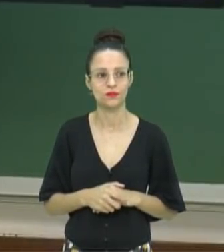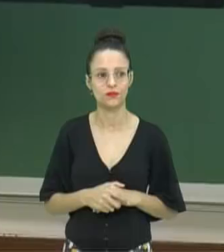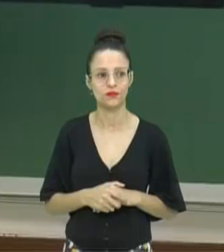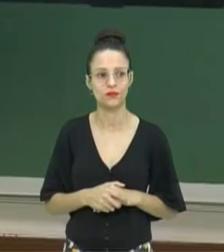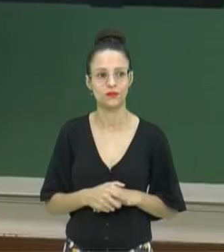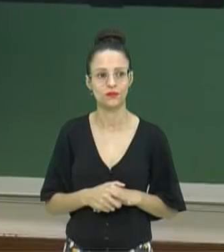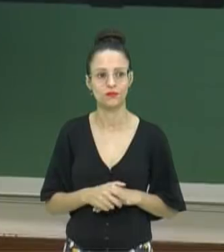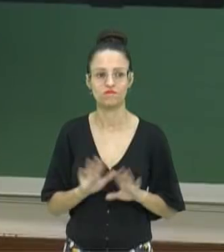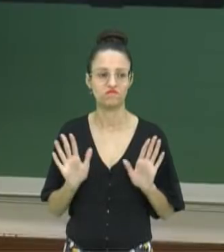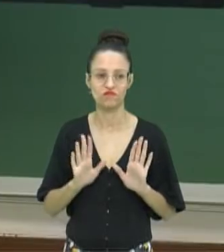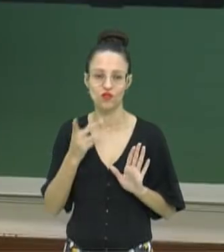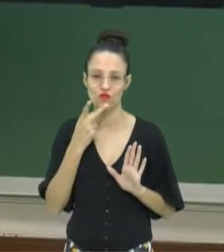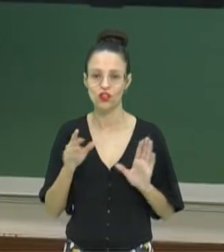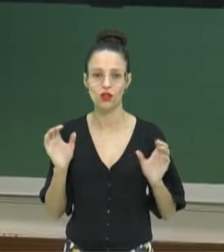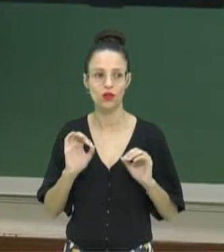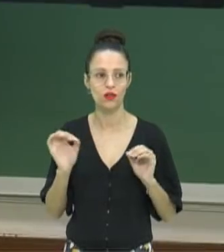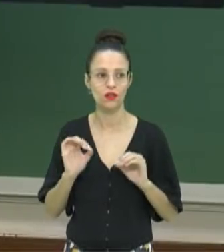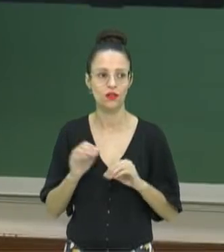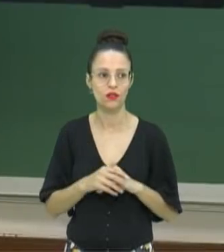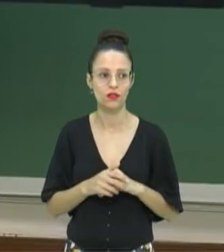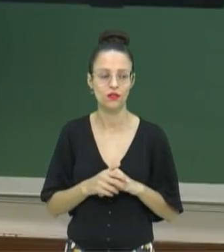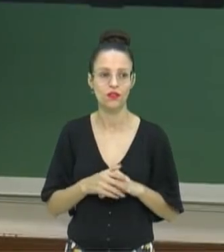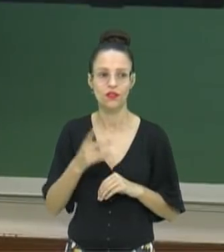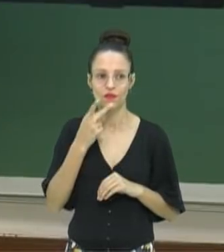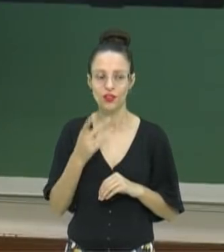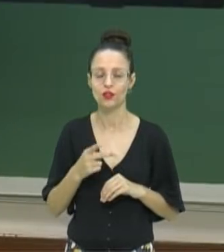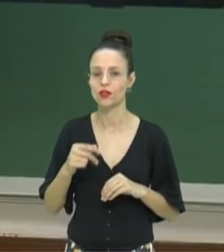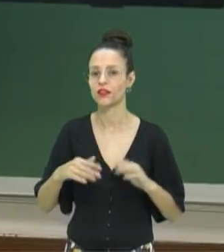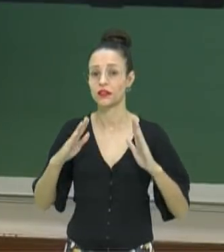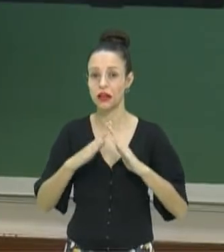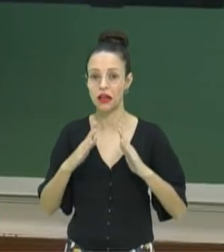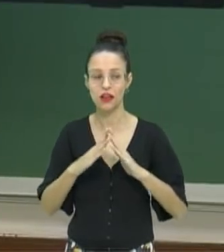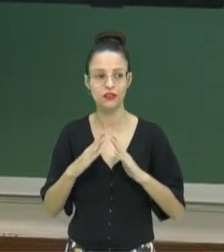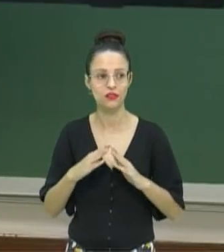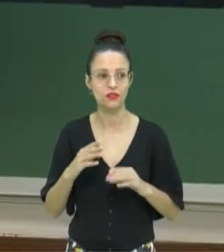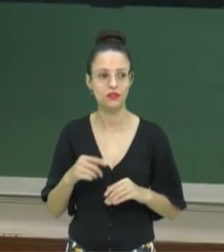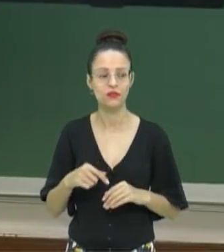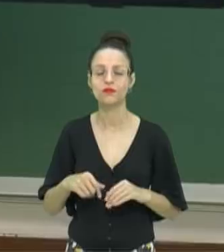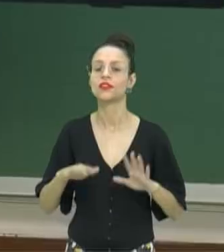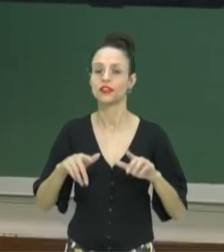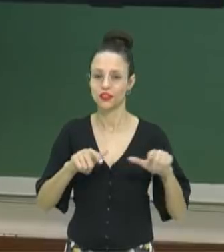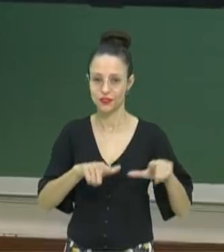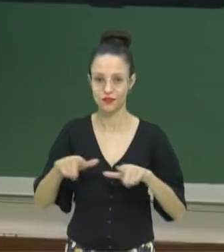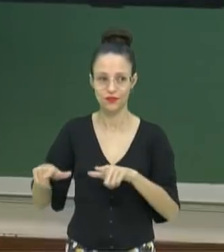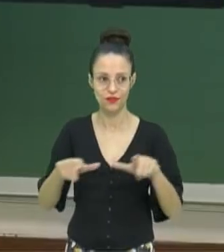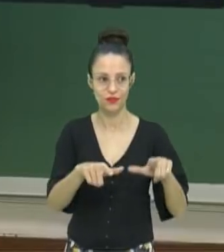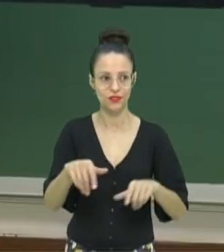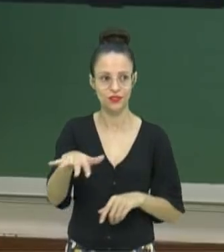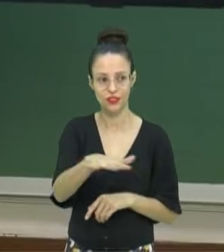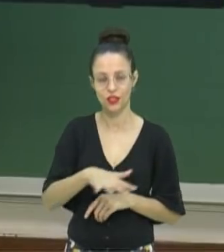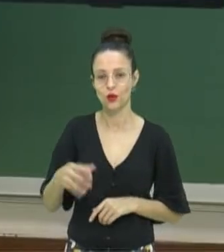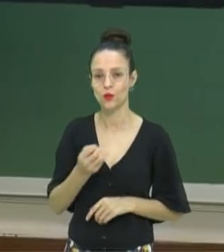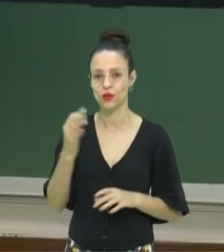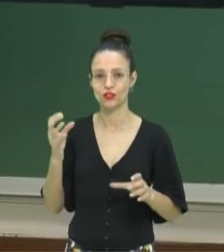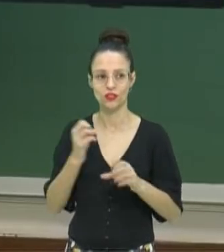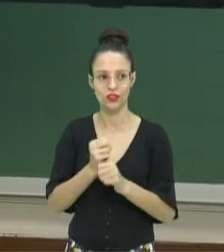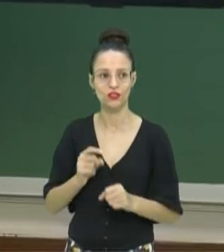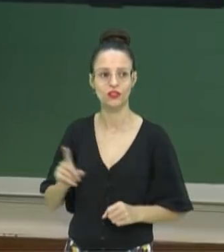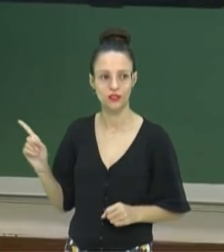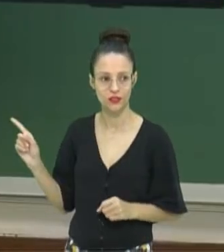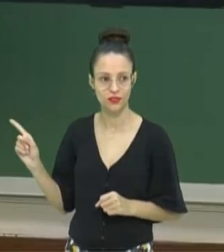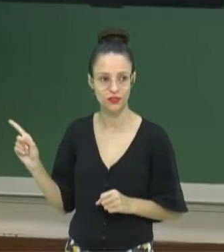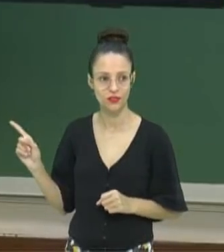Não falou o que era, né? Não falou se era um escritório, se era uma casa, mas vai ter que assentar essa quantidade aqui, ó.